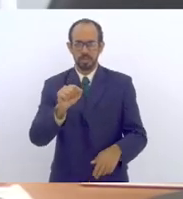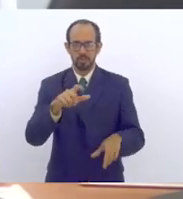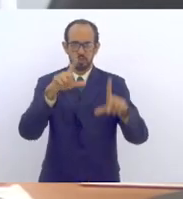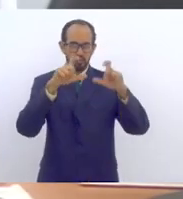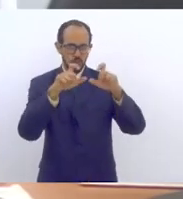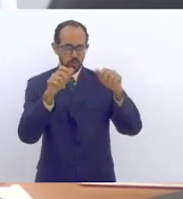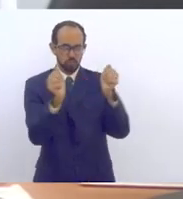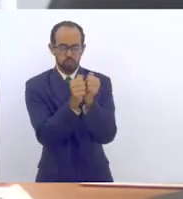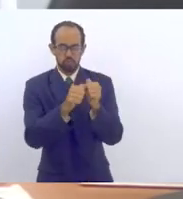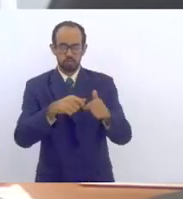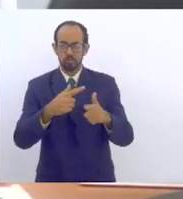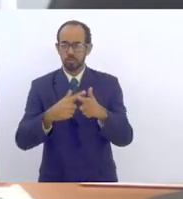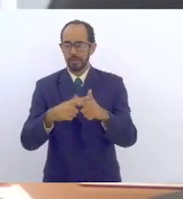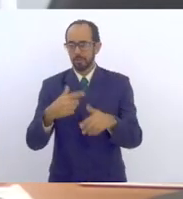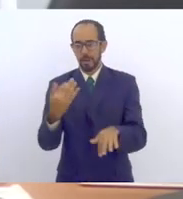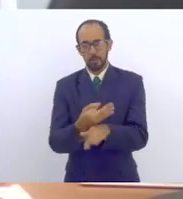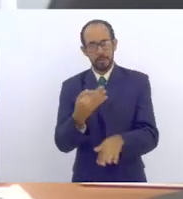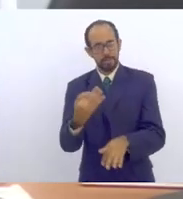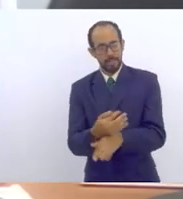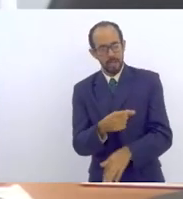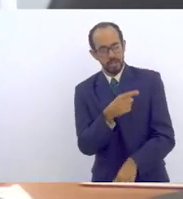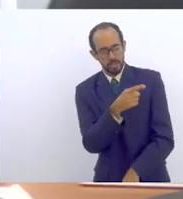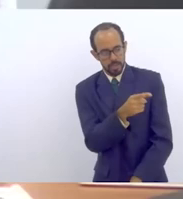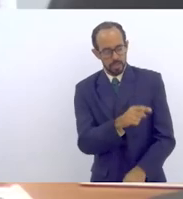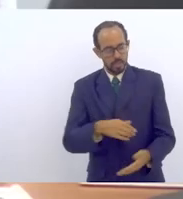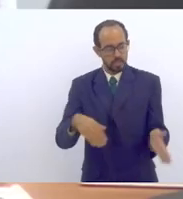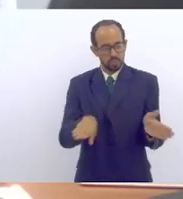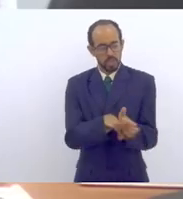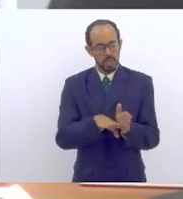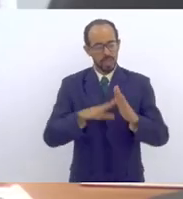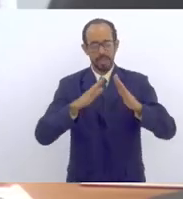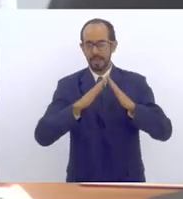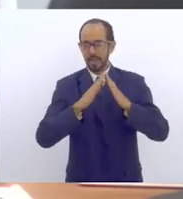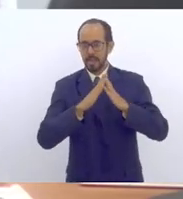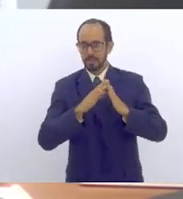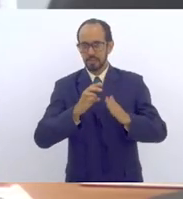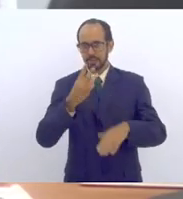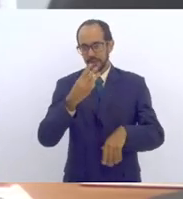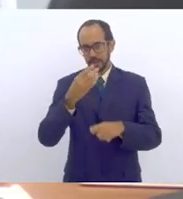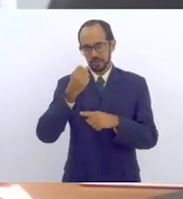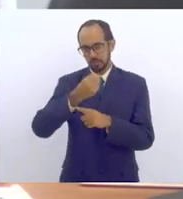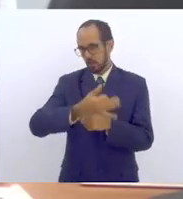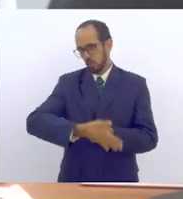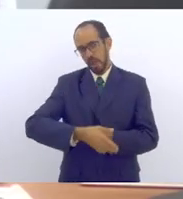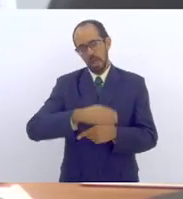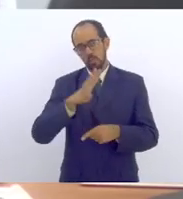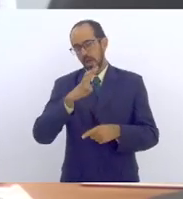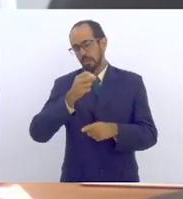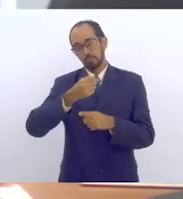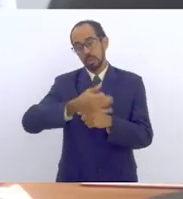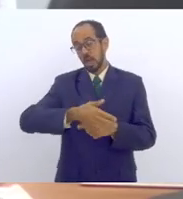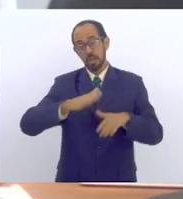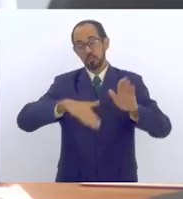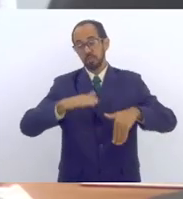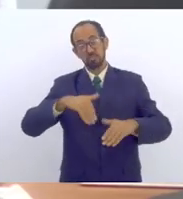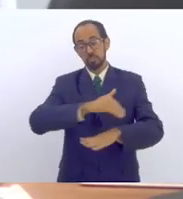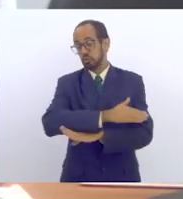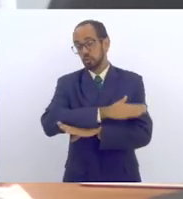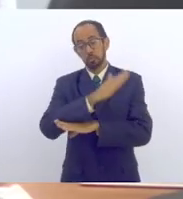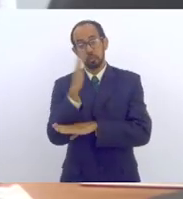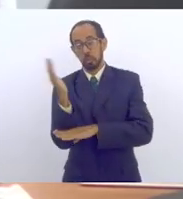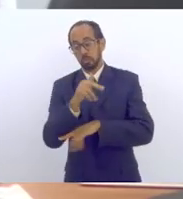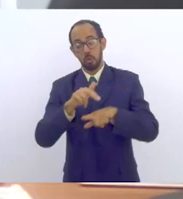o Luciano chegando três da manhã 4 da manhã não chegando por conta da função dele tem muita coisa que o Luciano